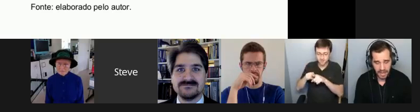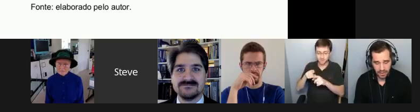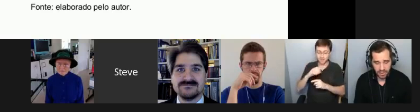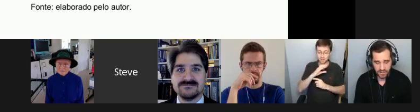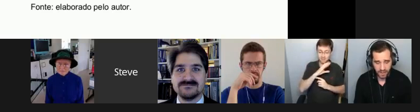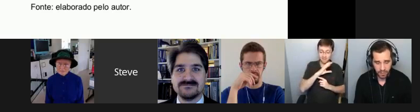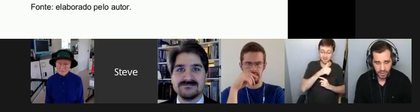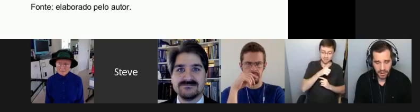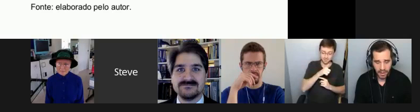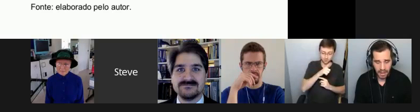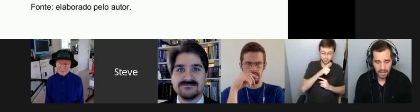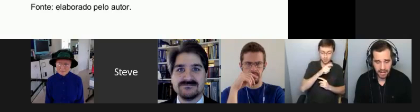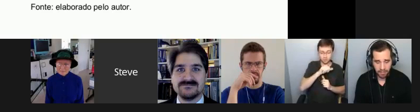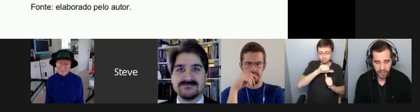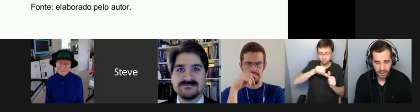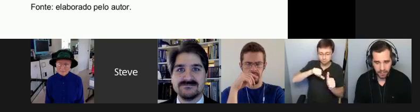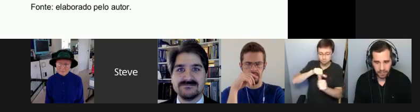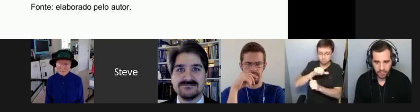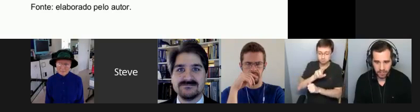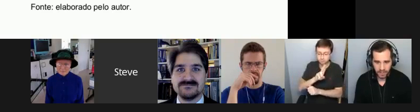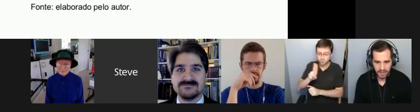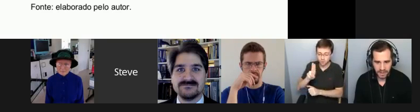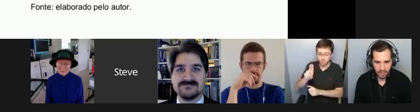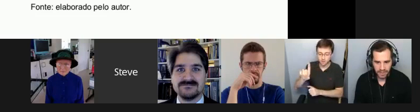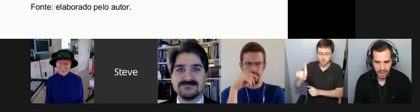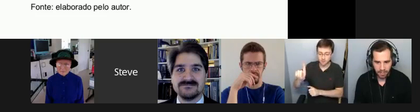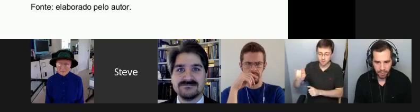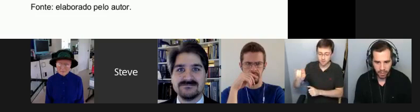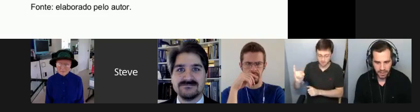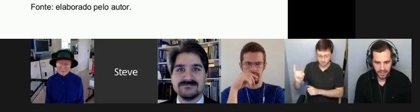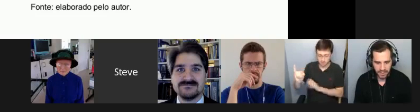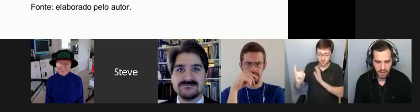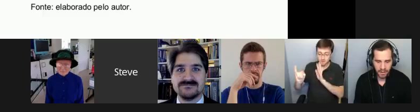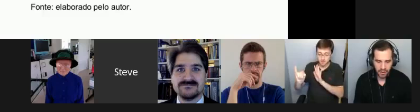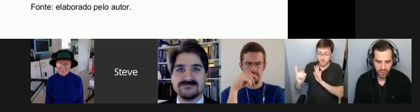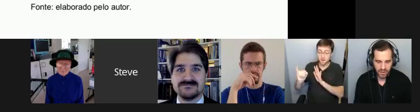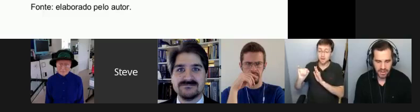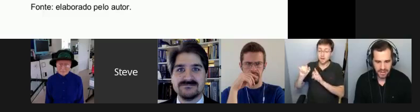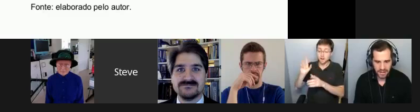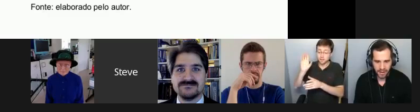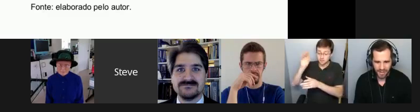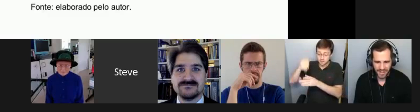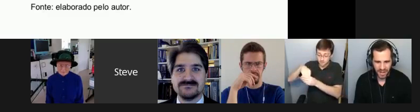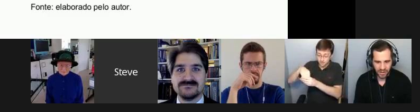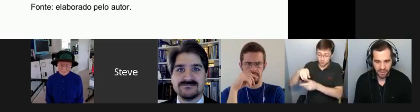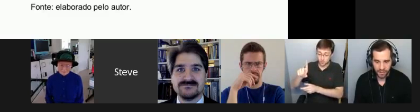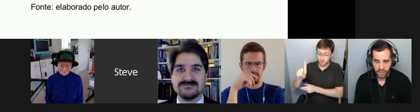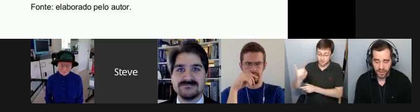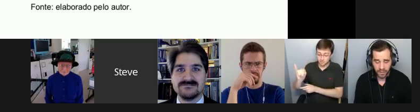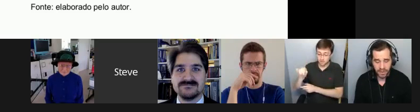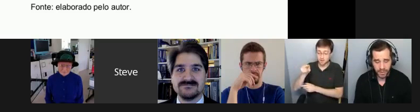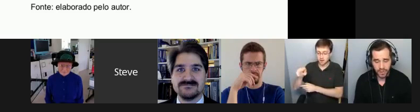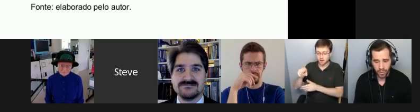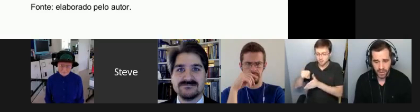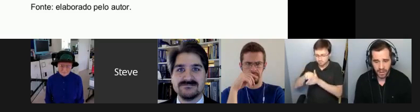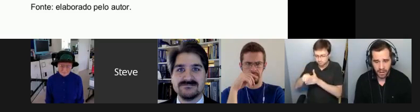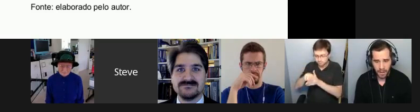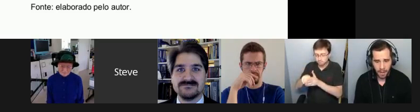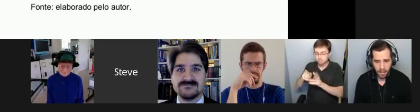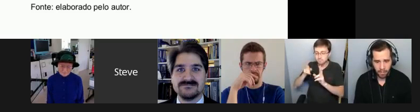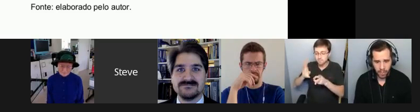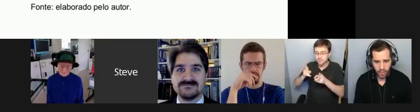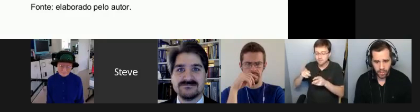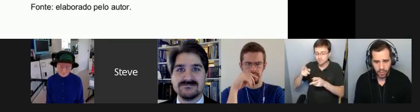do slide, nós vemos ali Campelo, nós temos ali a proposta de descrição imagética que foi